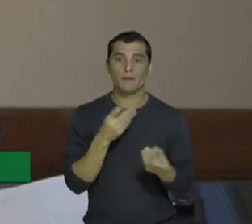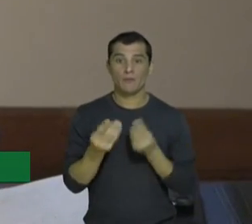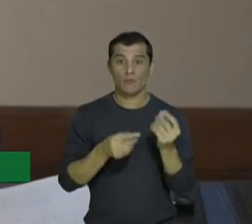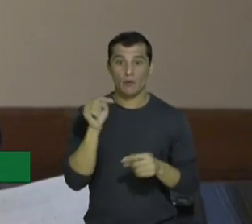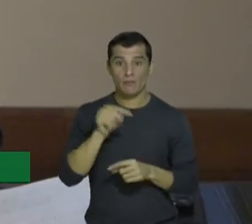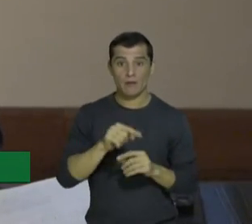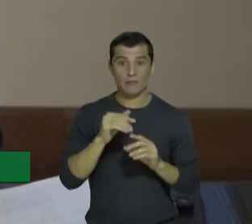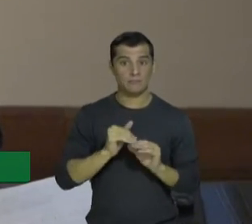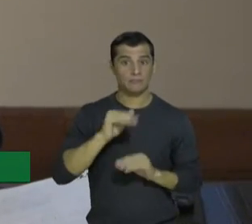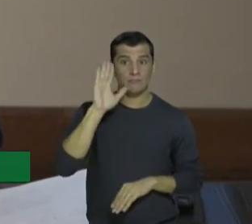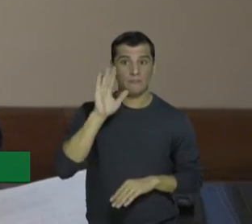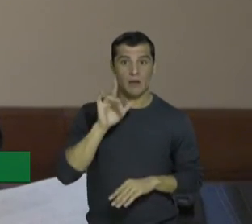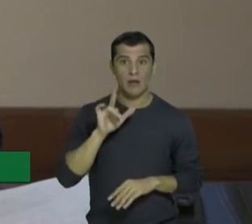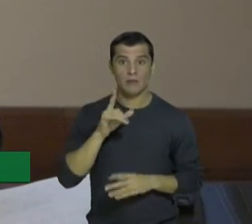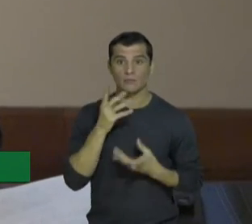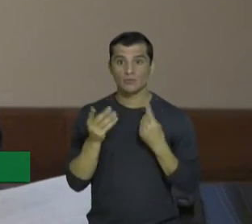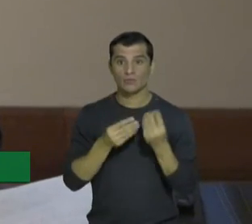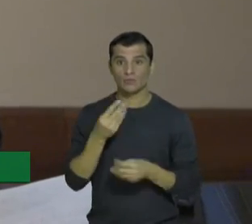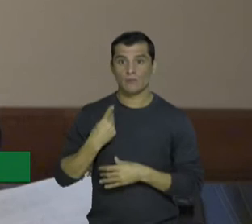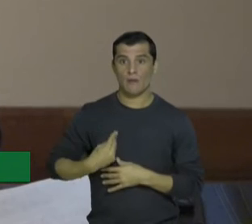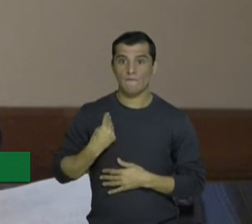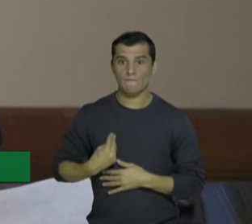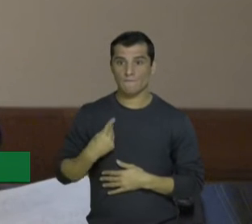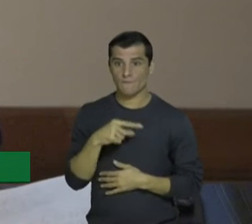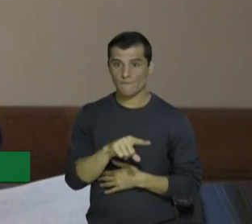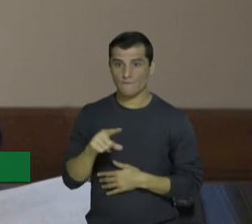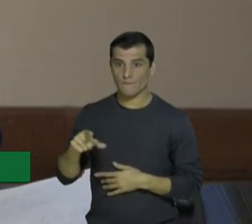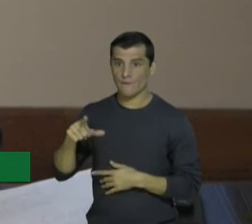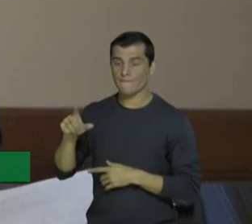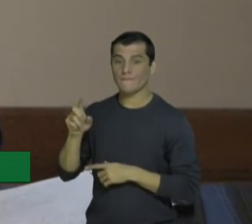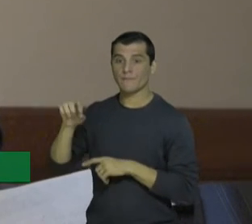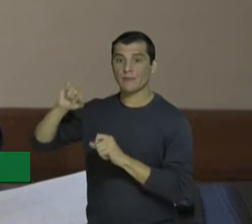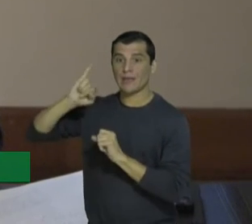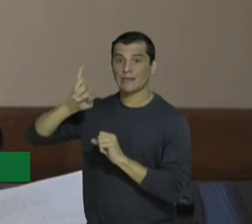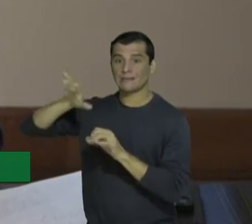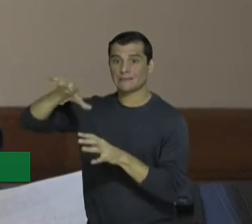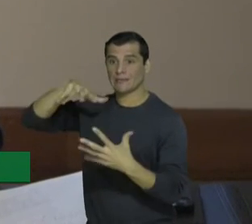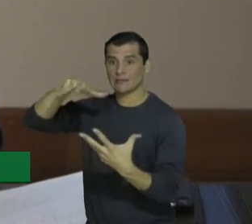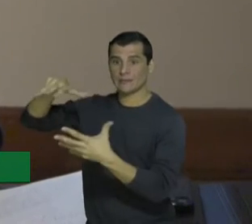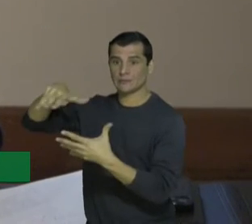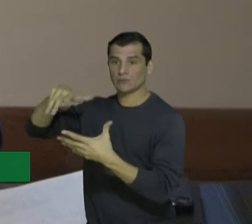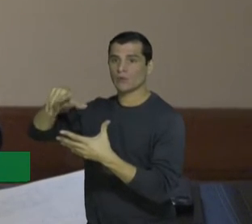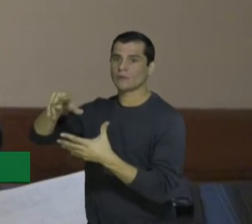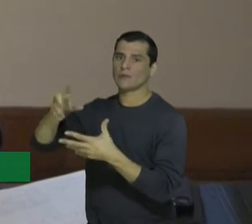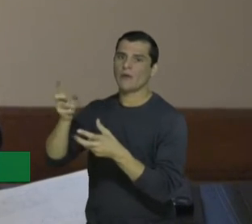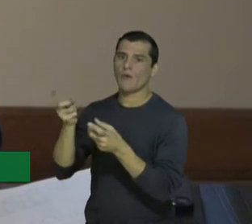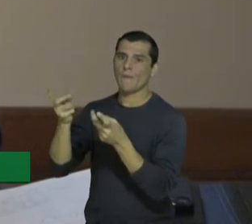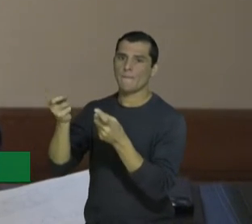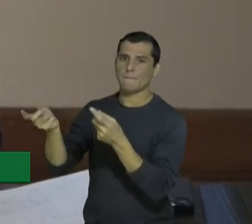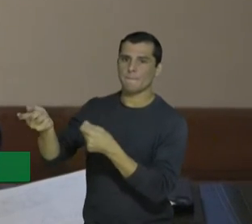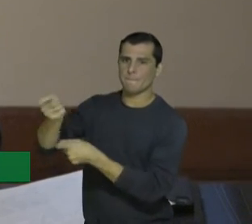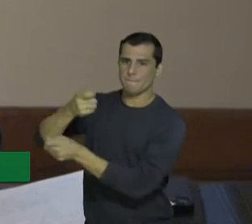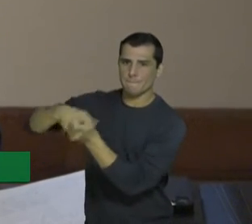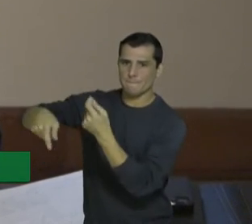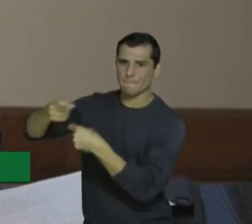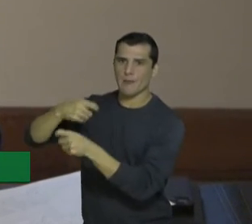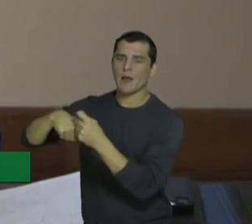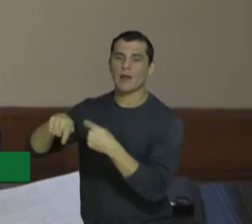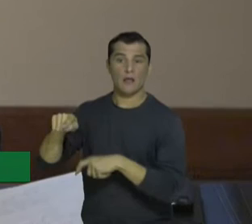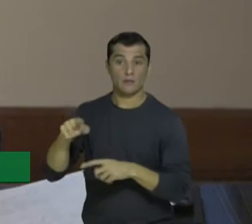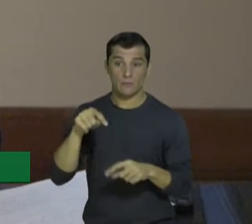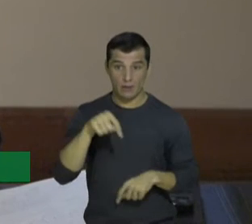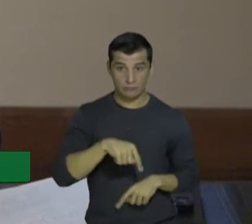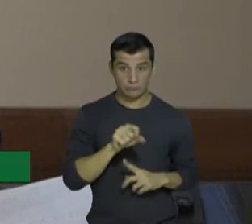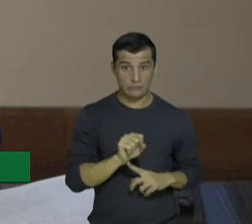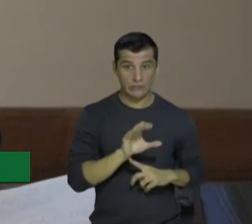grande o grande acoplamento de estarmos no mercado internacional nós em Santa Catarina Eh estamos